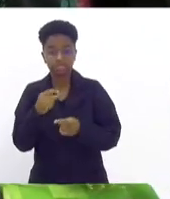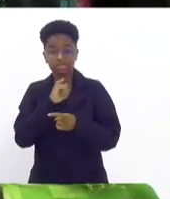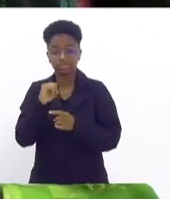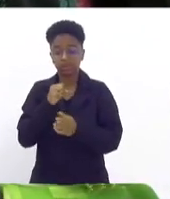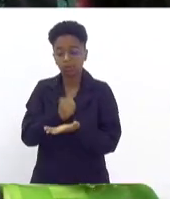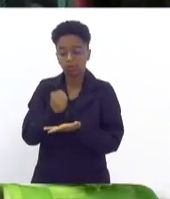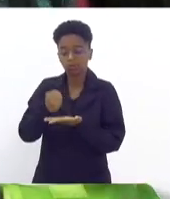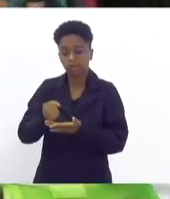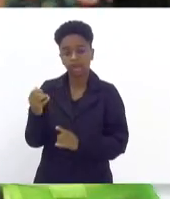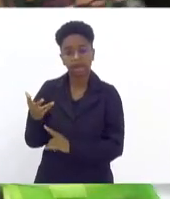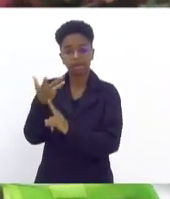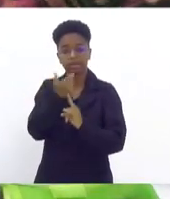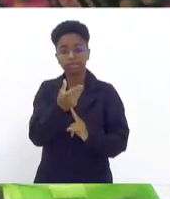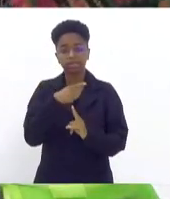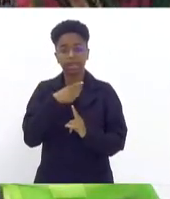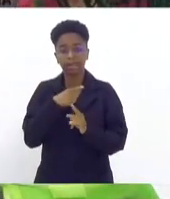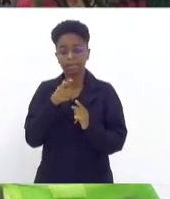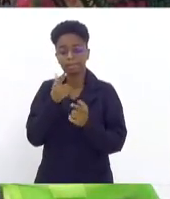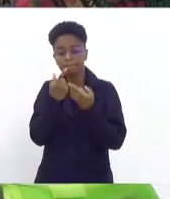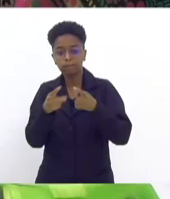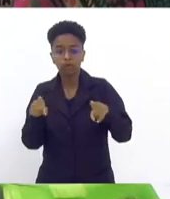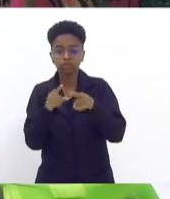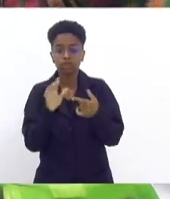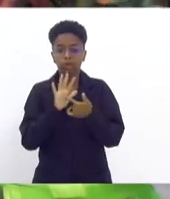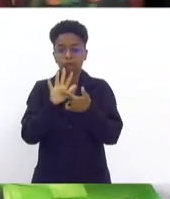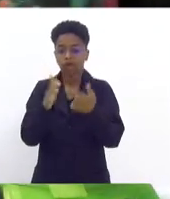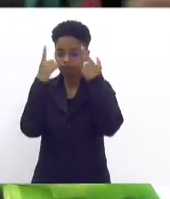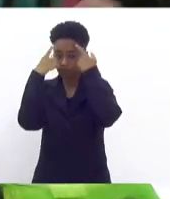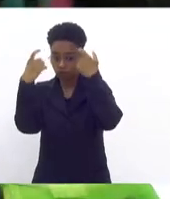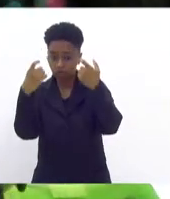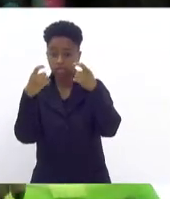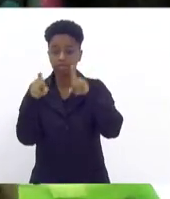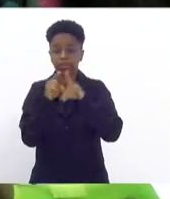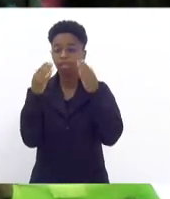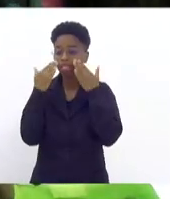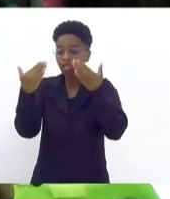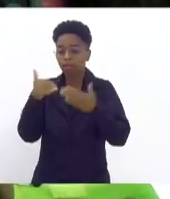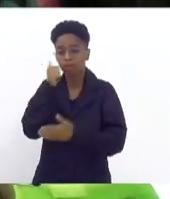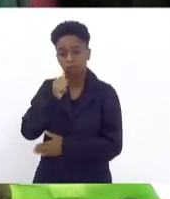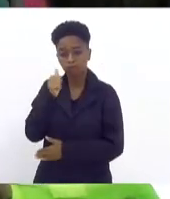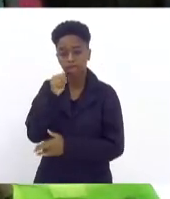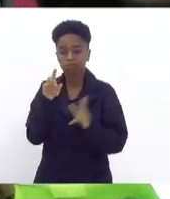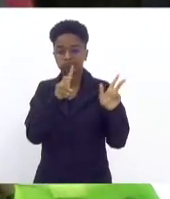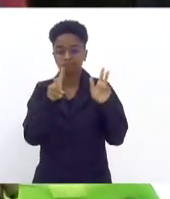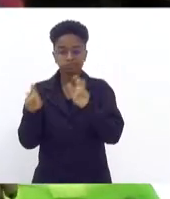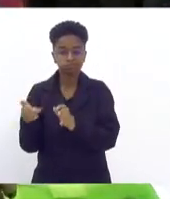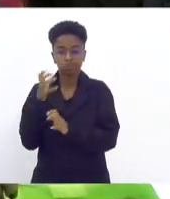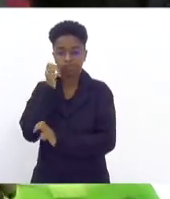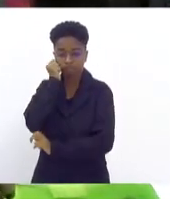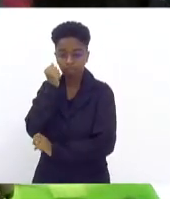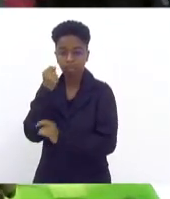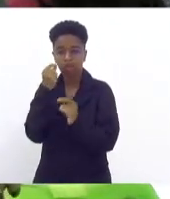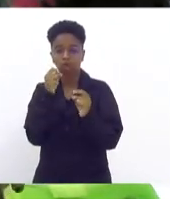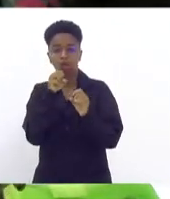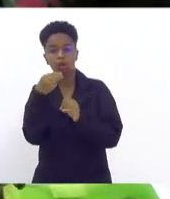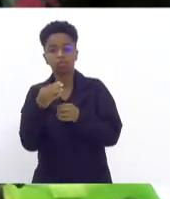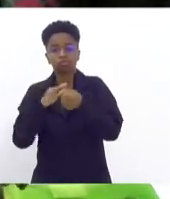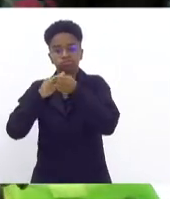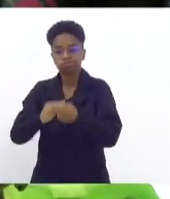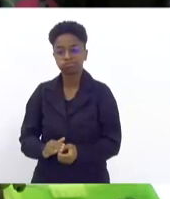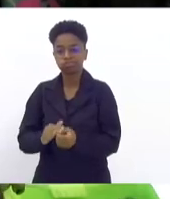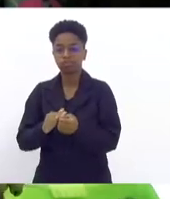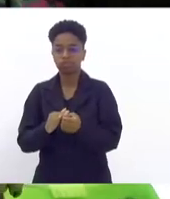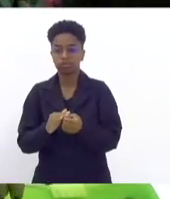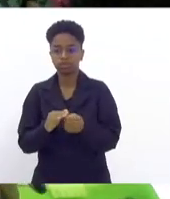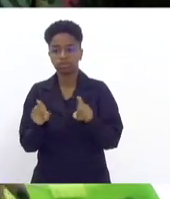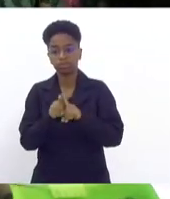danças ou coreografias desvalorizem, incentivem a violência ou exponham as mulheres a situações de discriminação, humilhação,